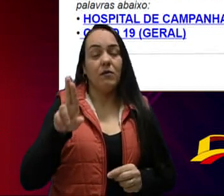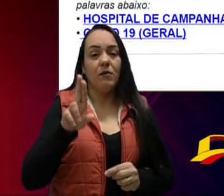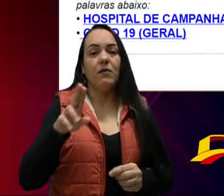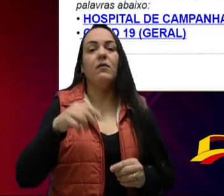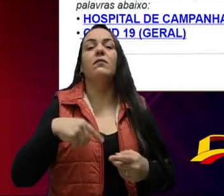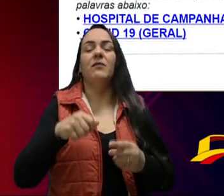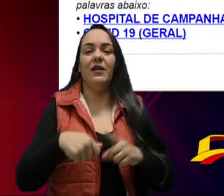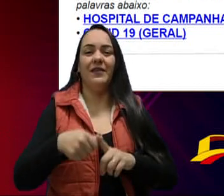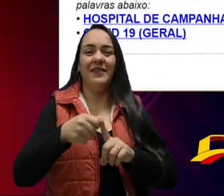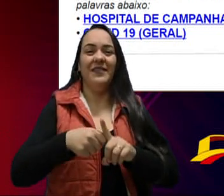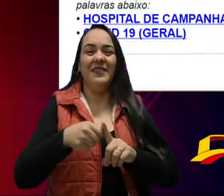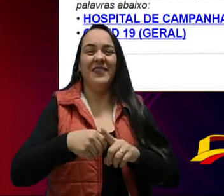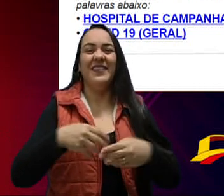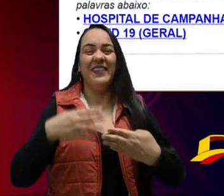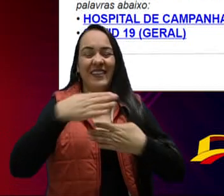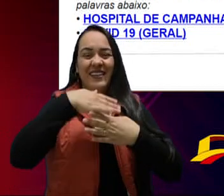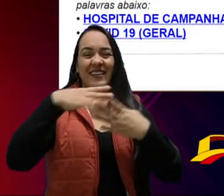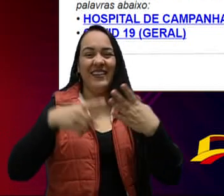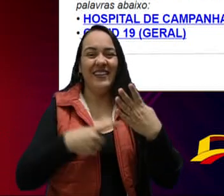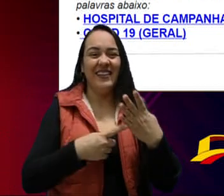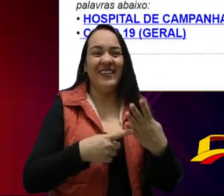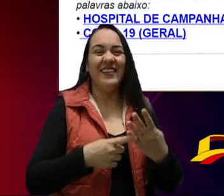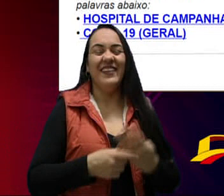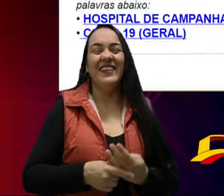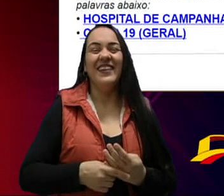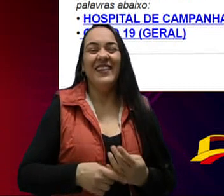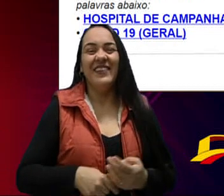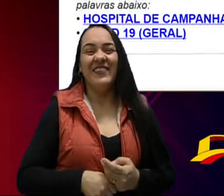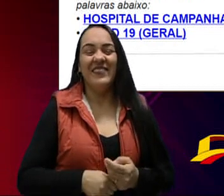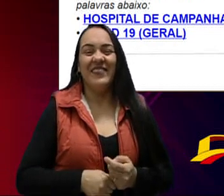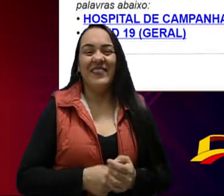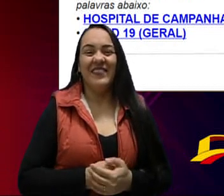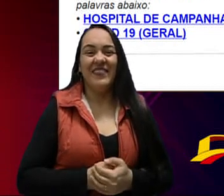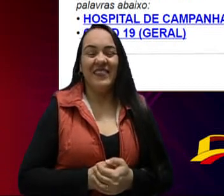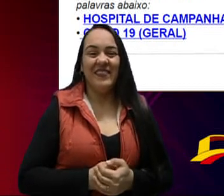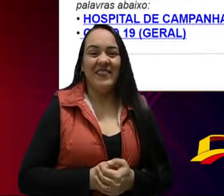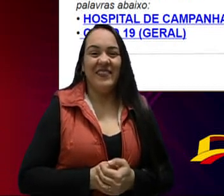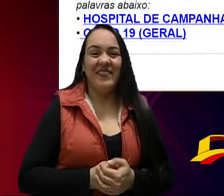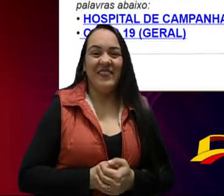mais no segundo quadrimestre nós explicaremos melhor